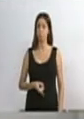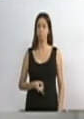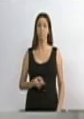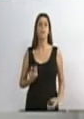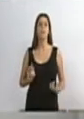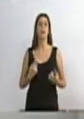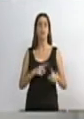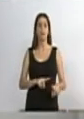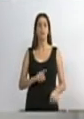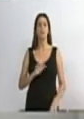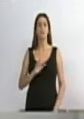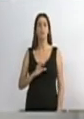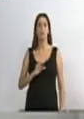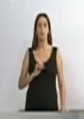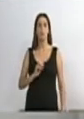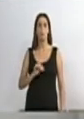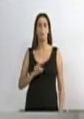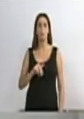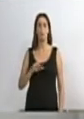anticomunistas,